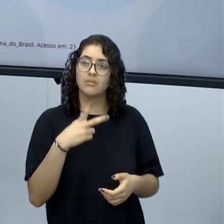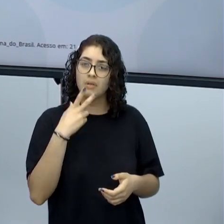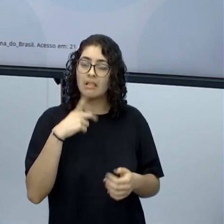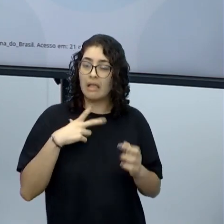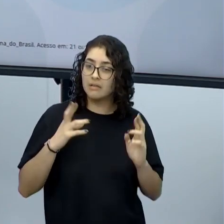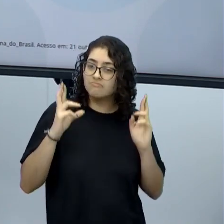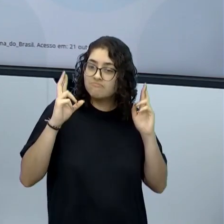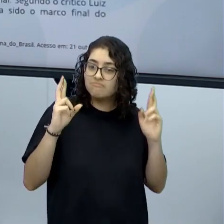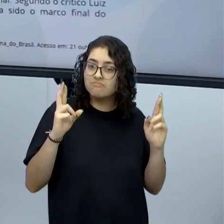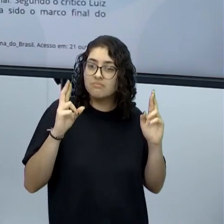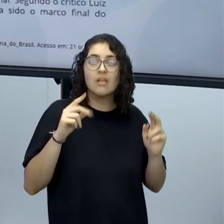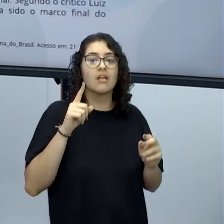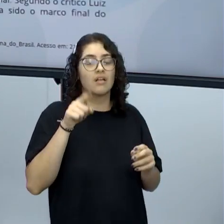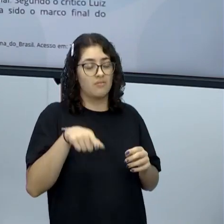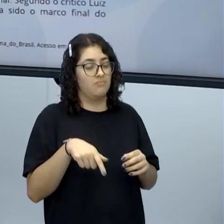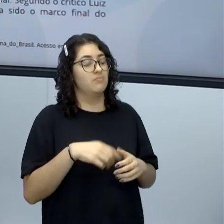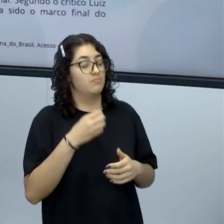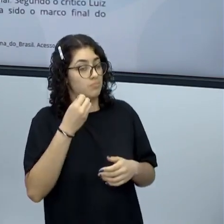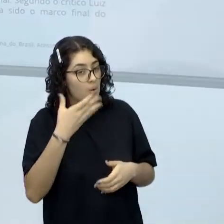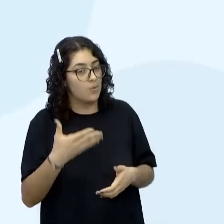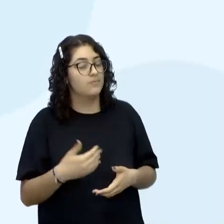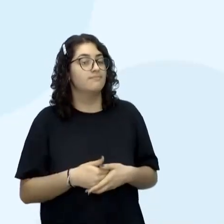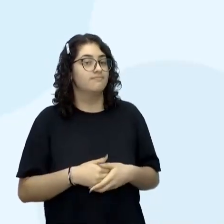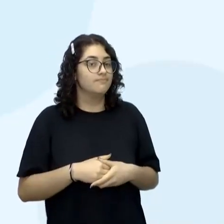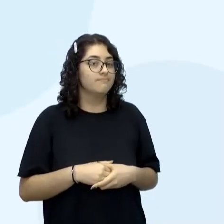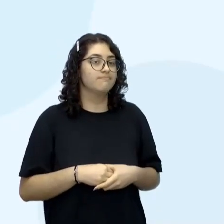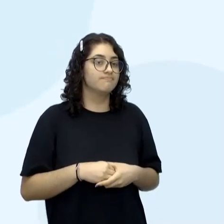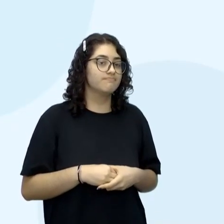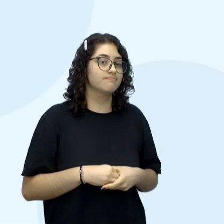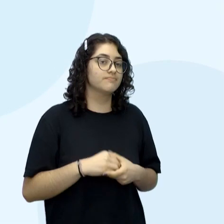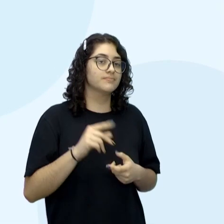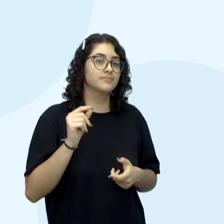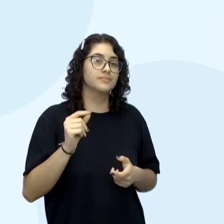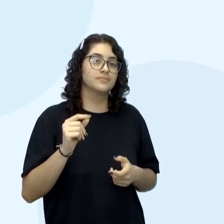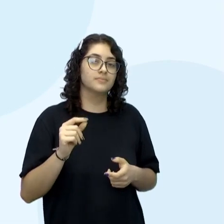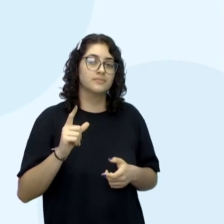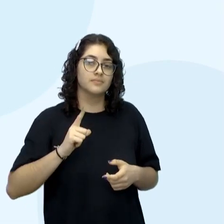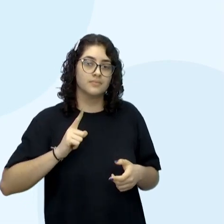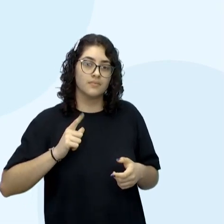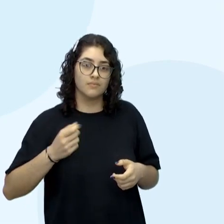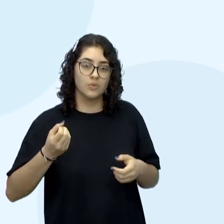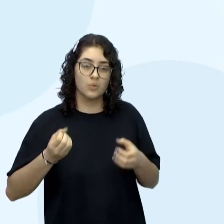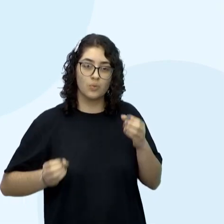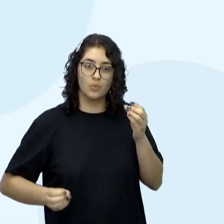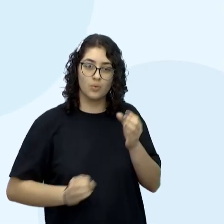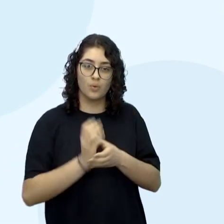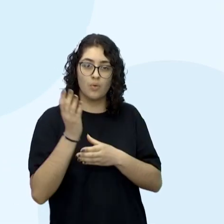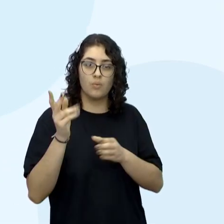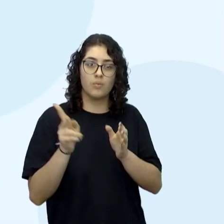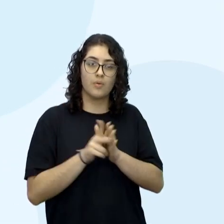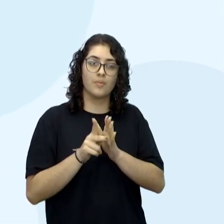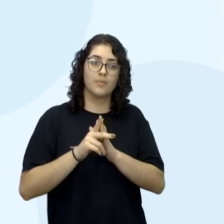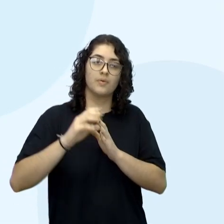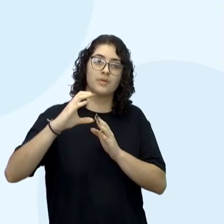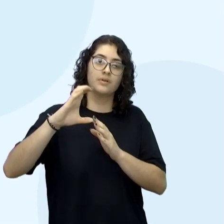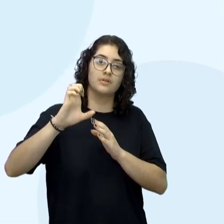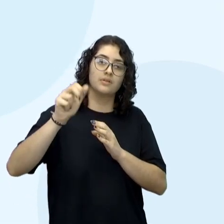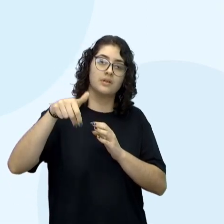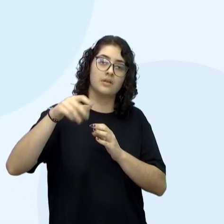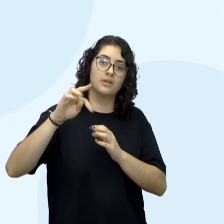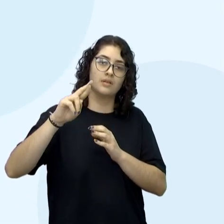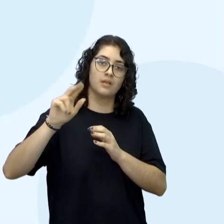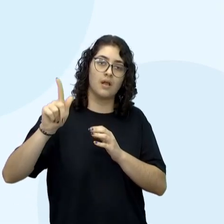esperança. E de fato havia, tá bom? Então, com o lançamento de Central do Brasil, nós